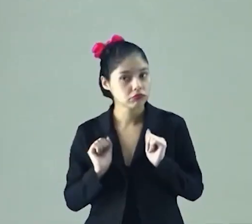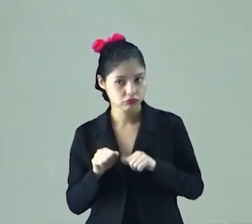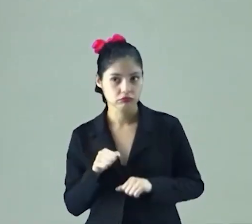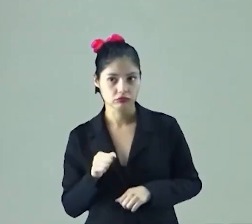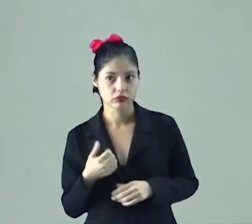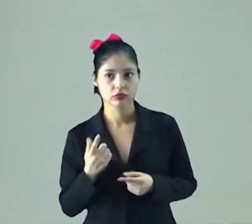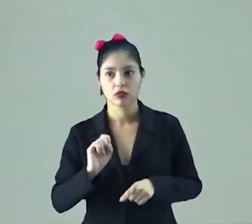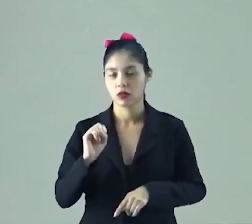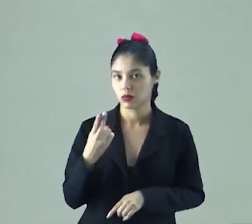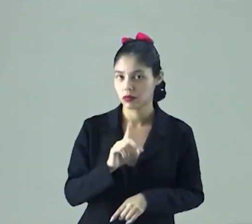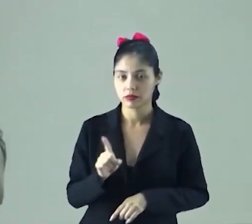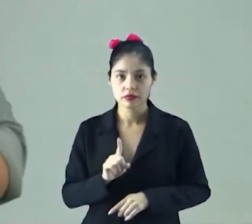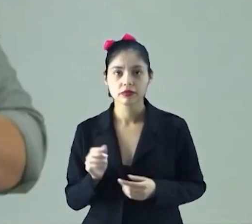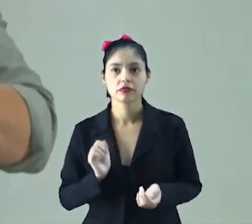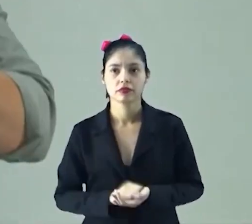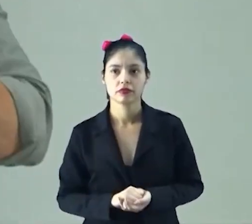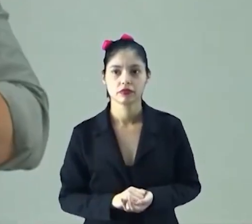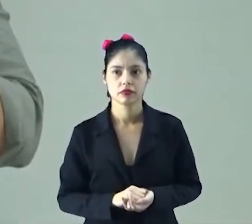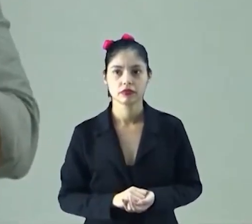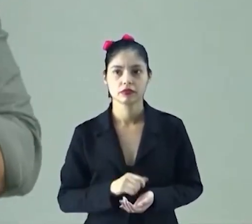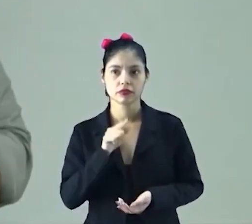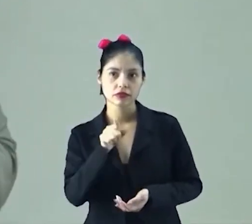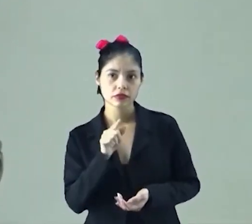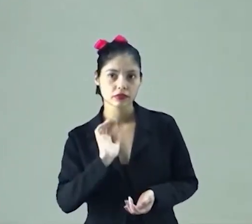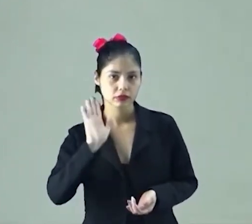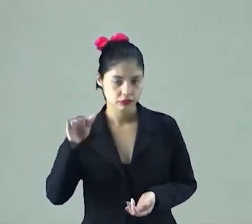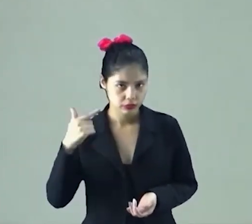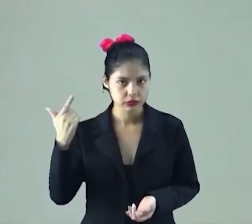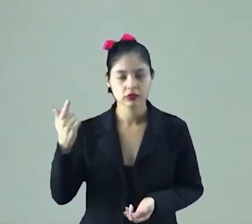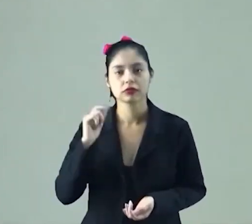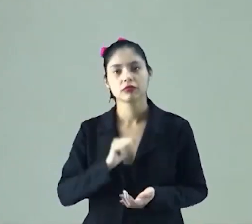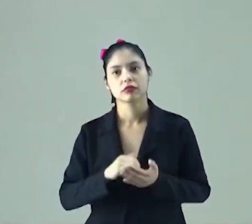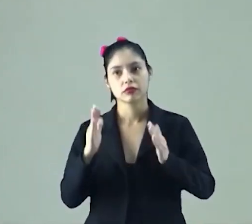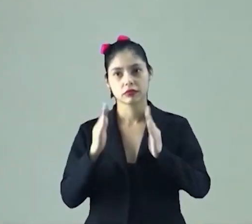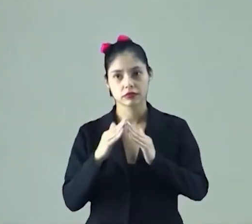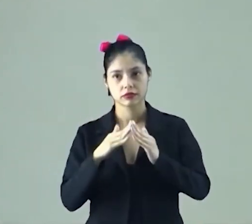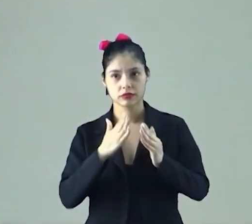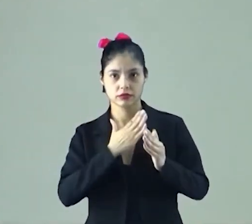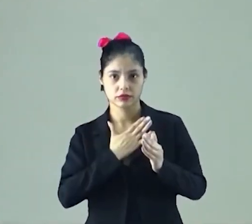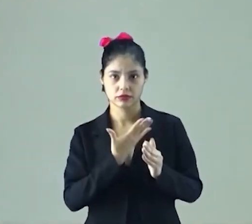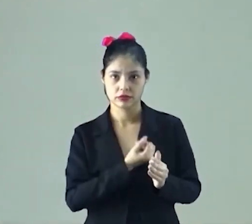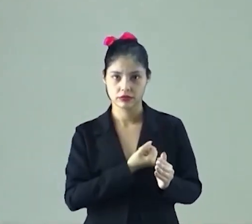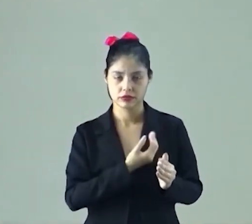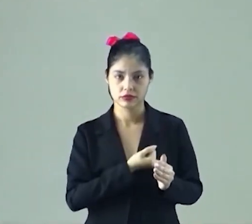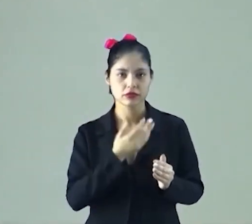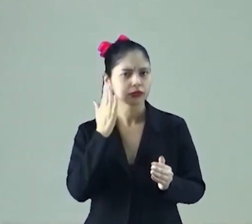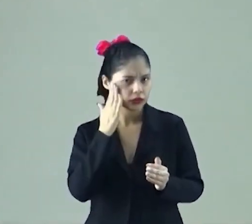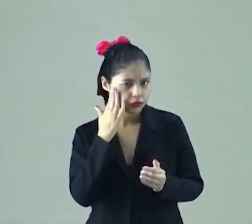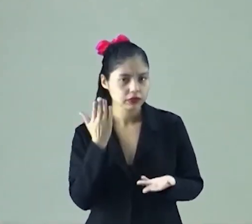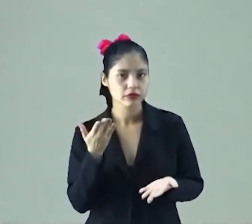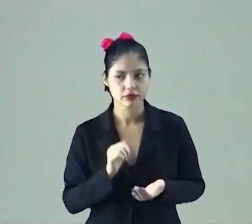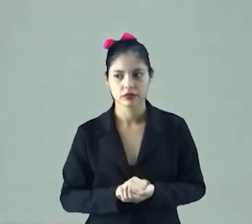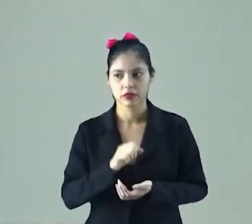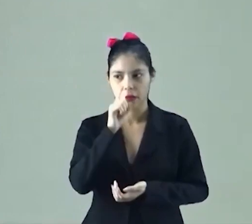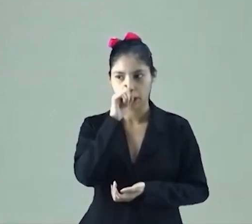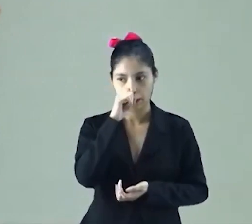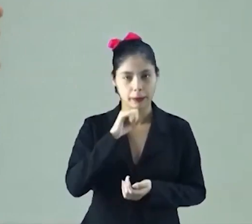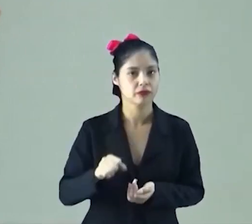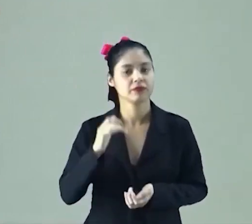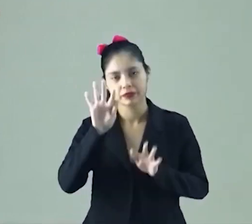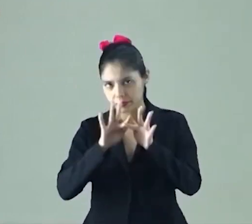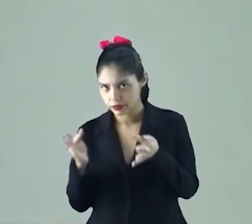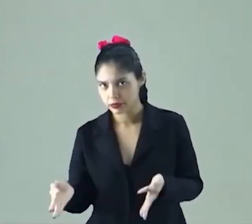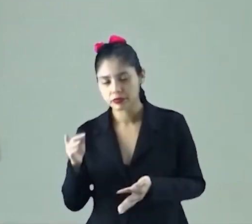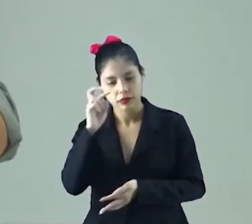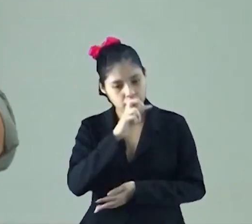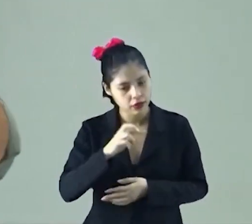Sim. Ou não. Então, aí aquela sua casa vai receber um número. Entendeu? Então, fica muito